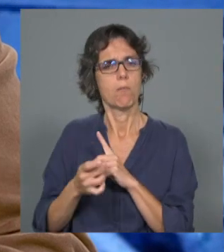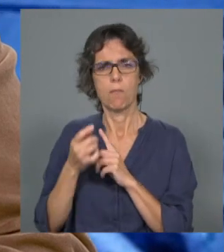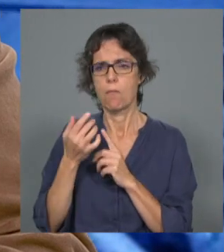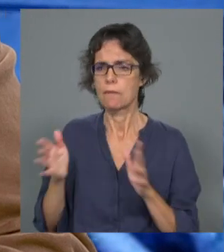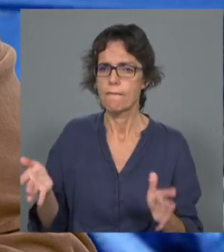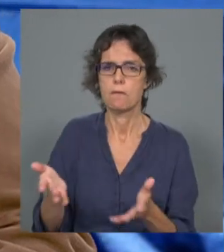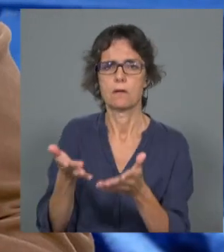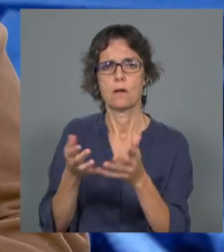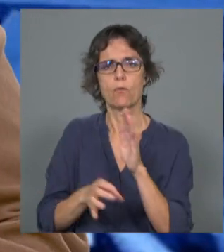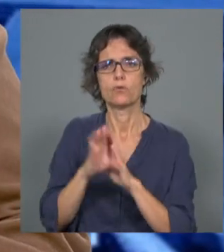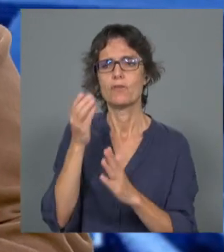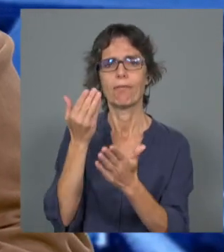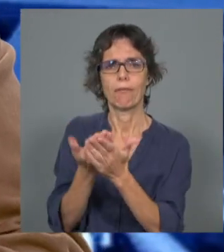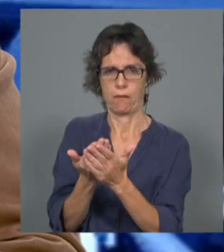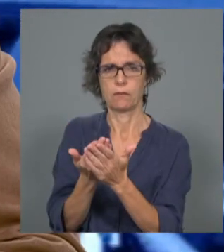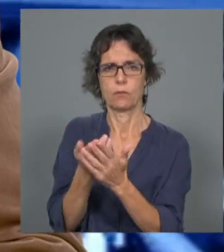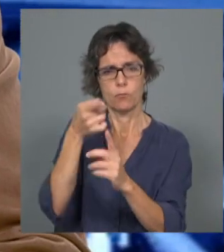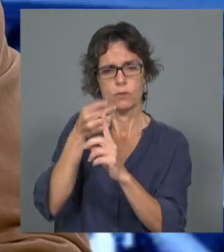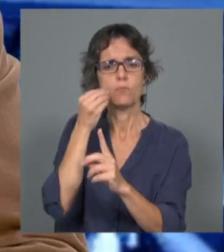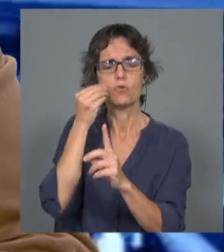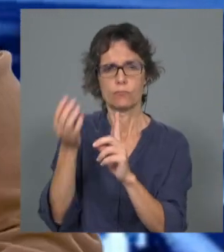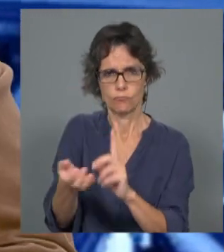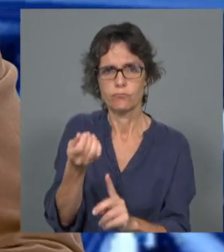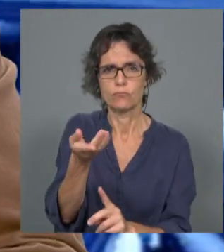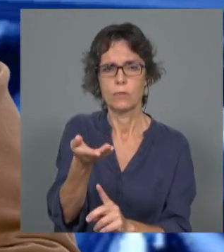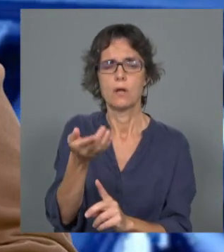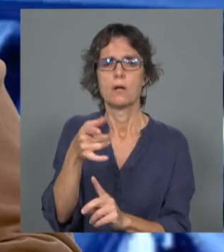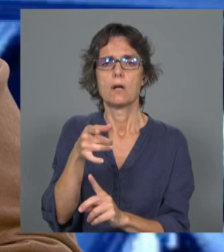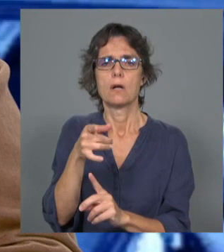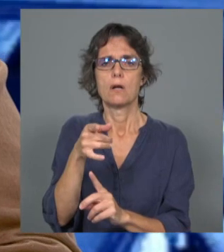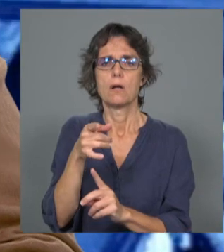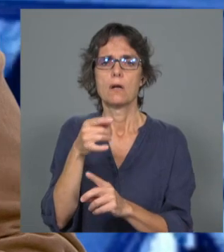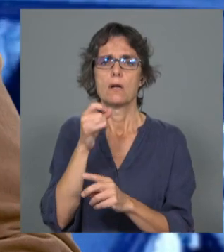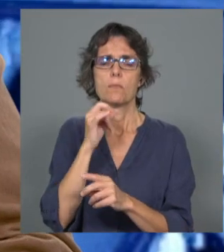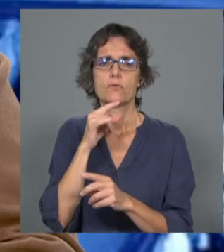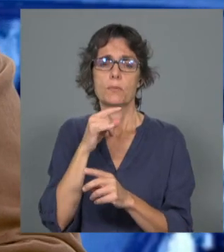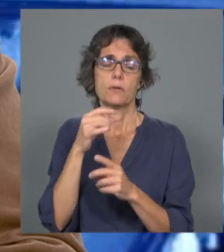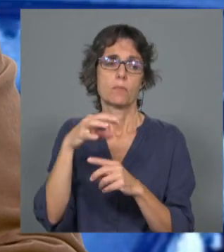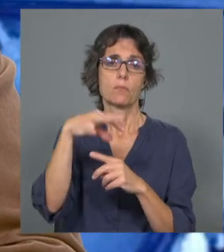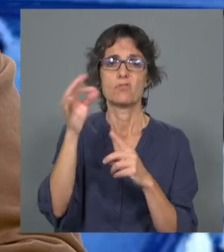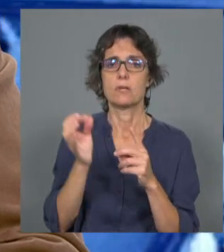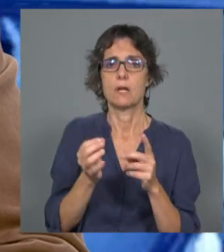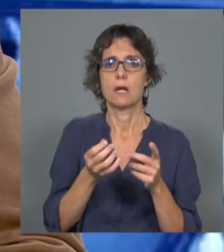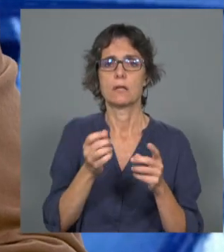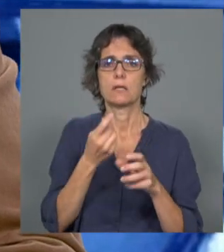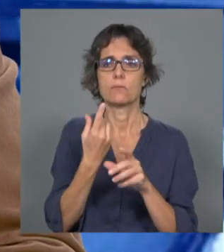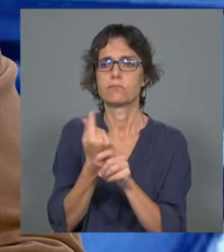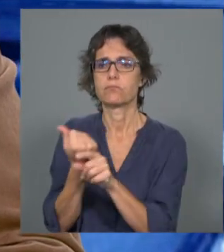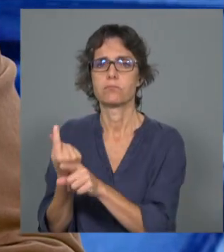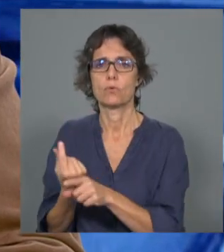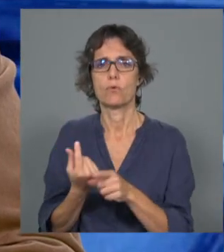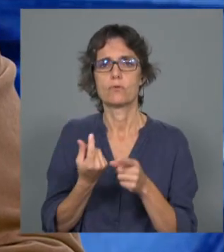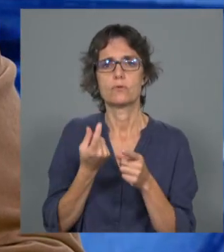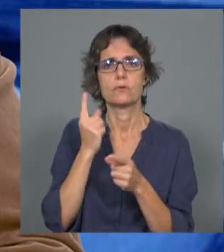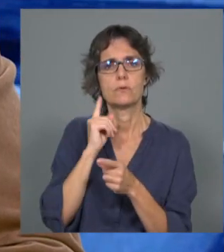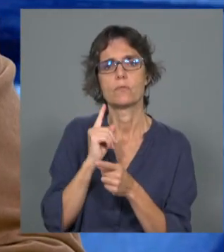de criar condições relativamente bem-sucedida para a exportação de cereais e outros produtos indispensáveis